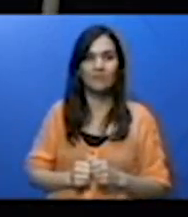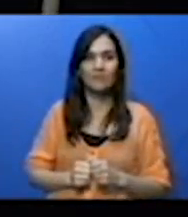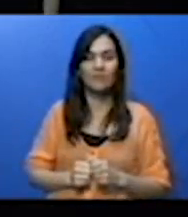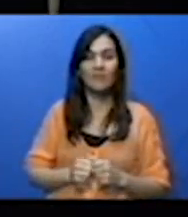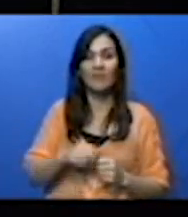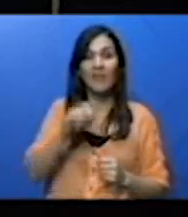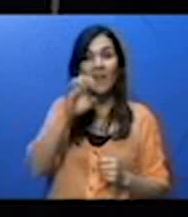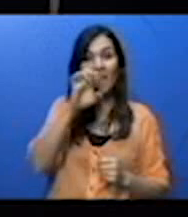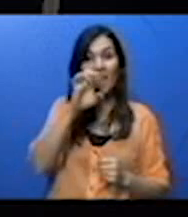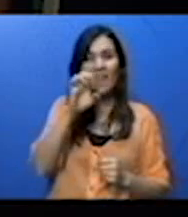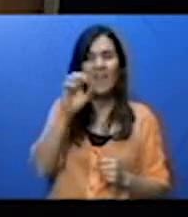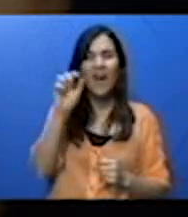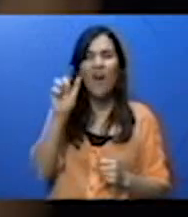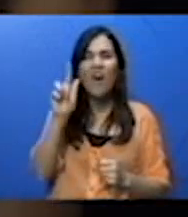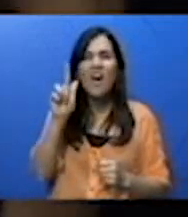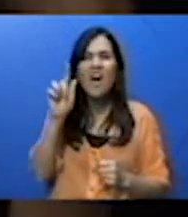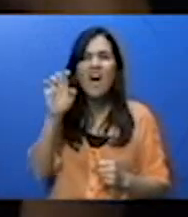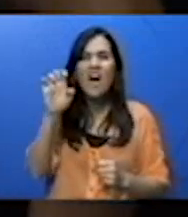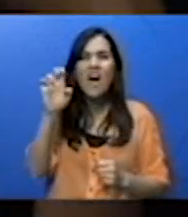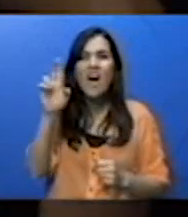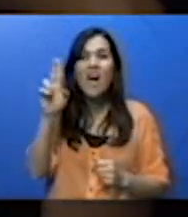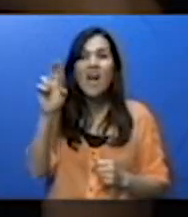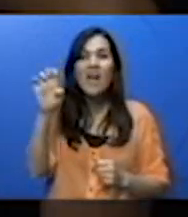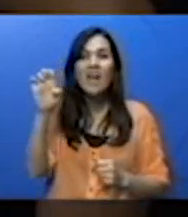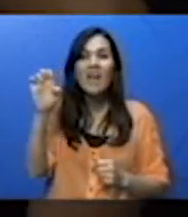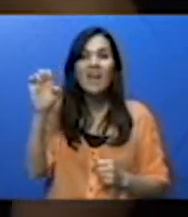Esgueira rima com